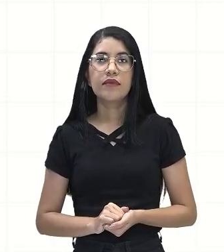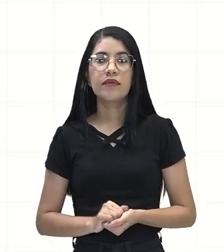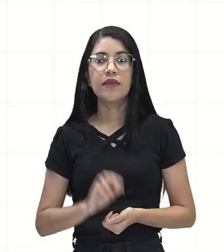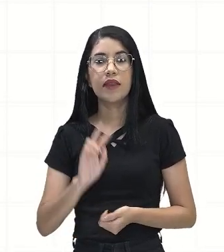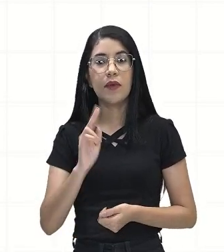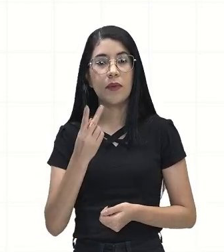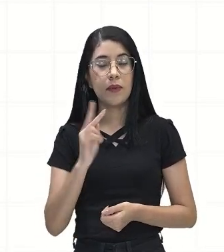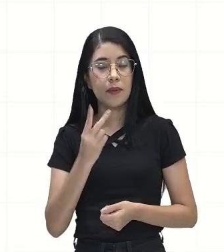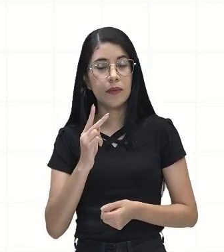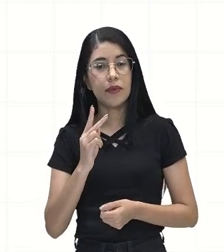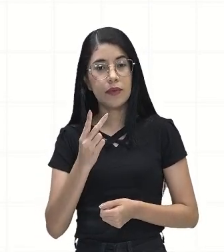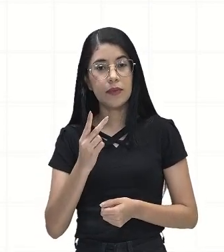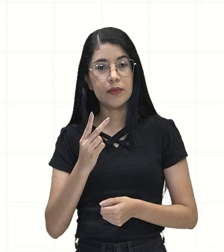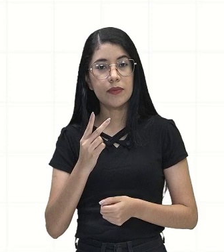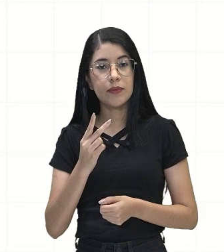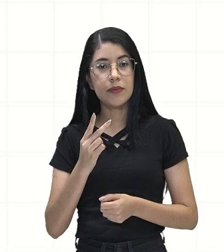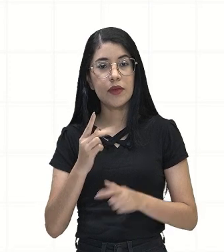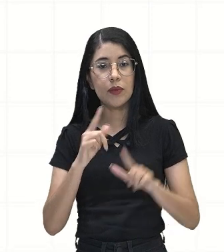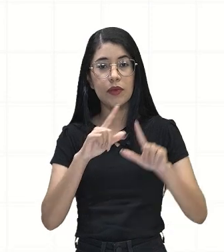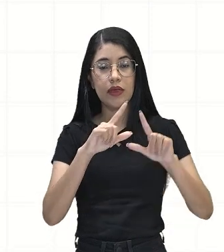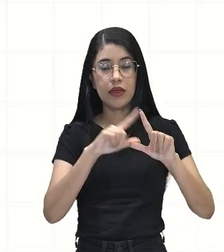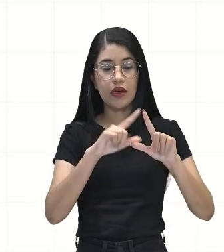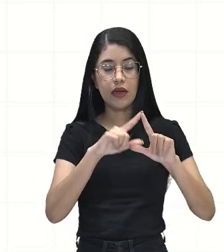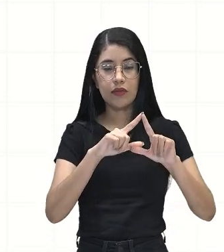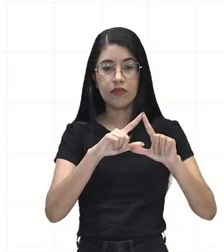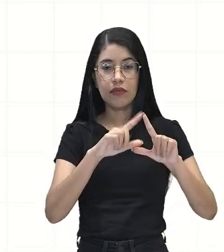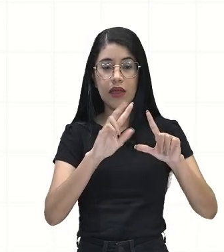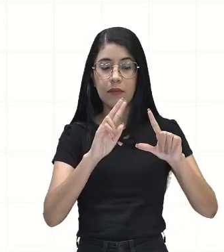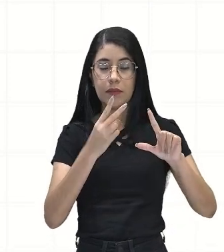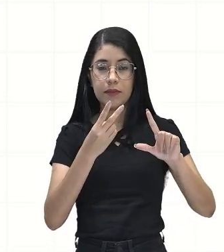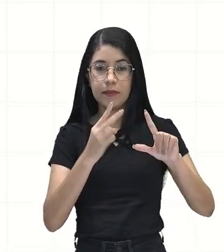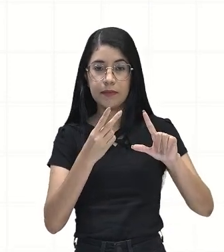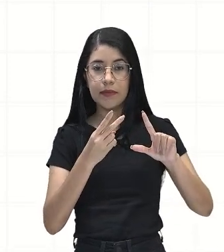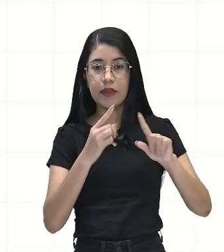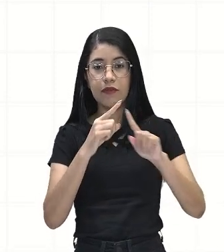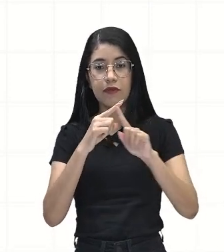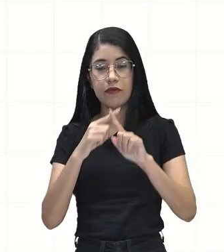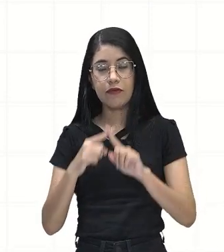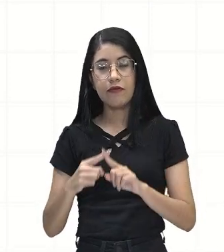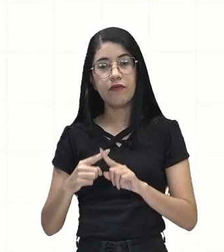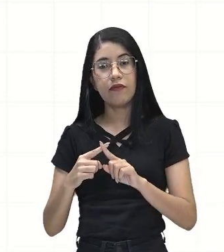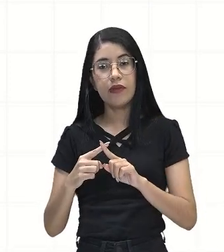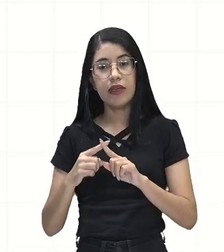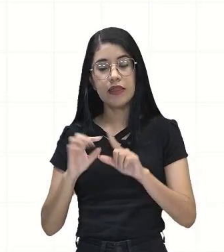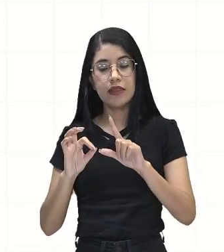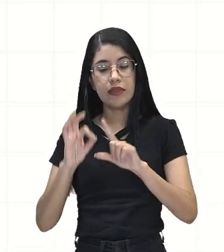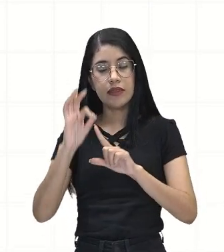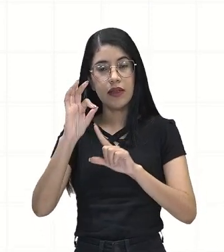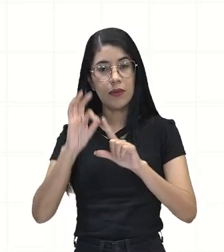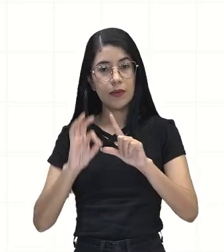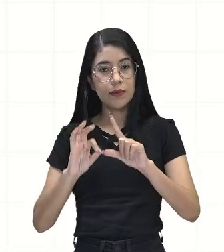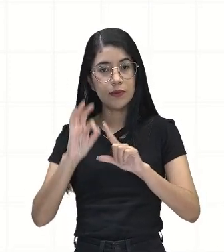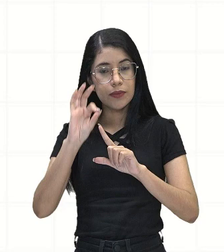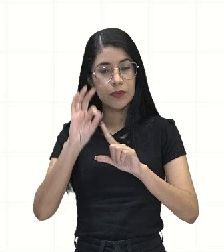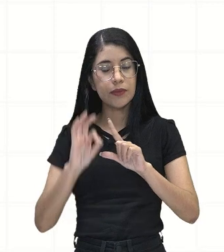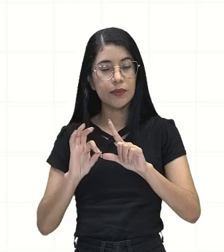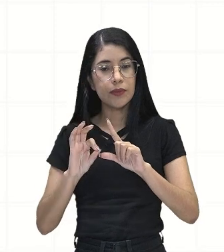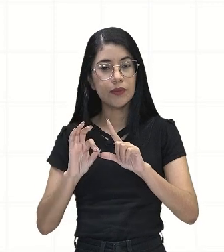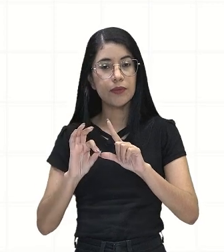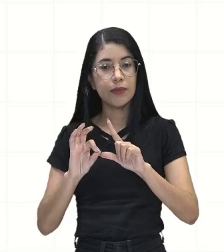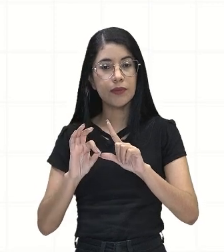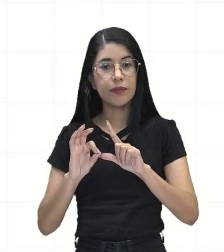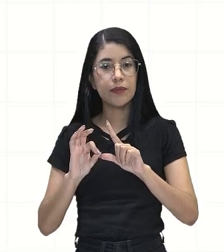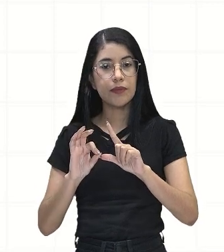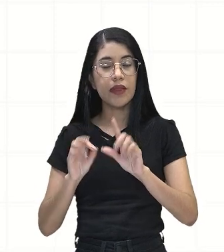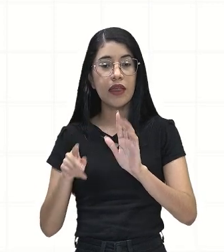vezes multiplicado pela altura relativa é igual ao produto